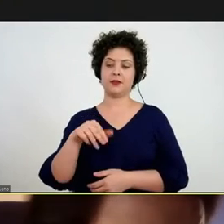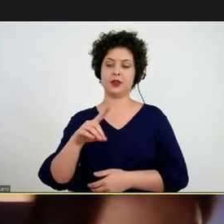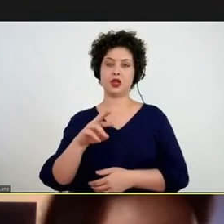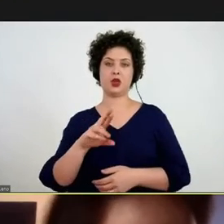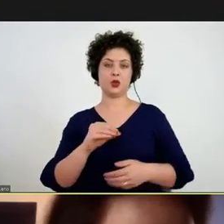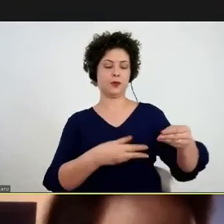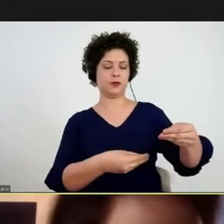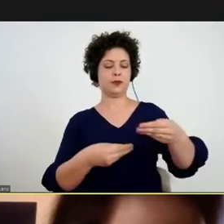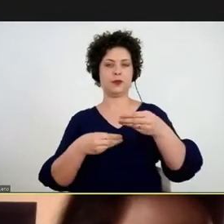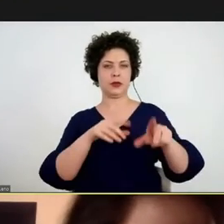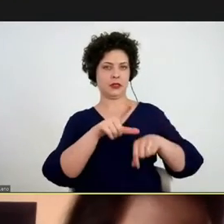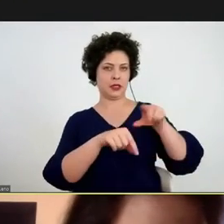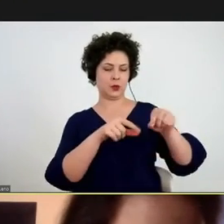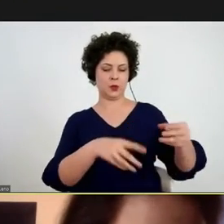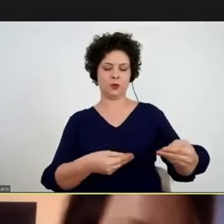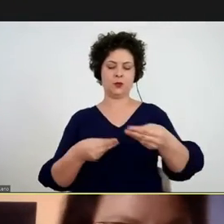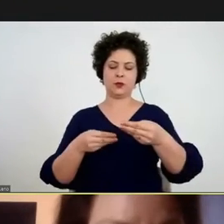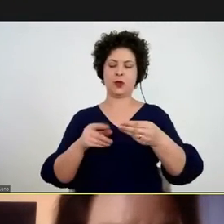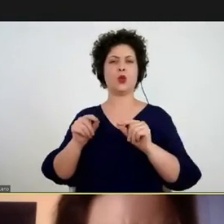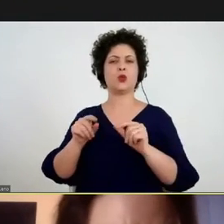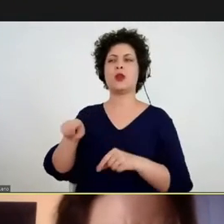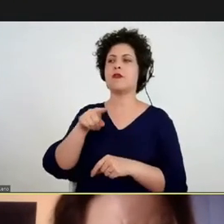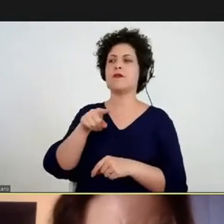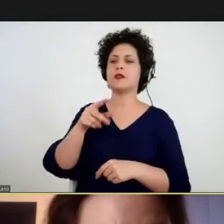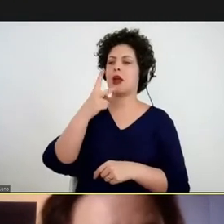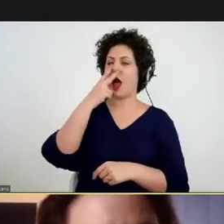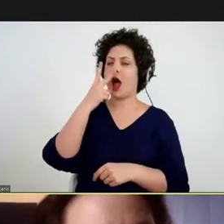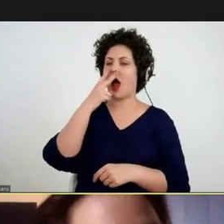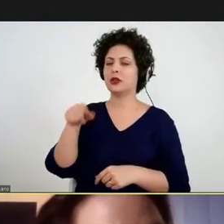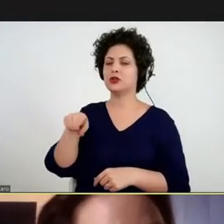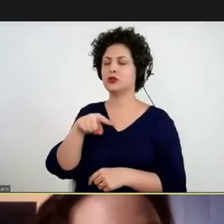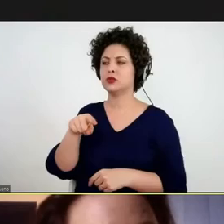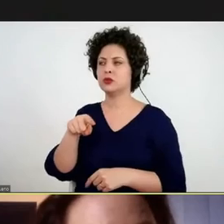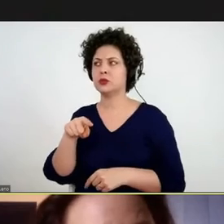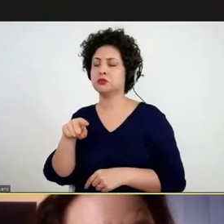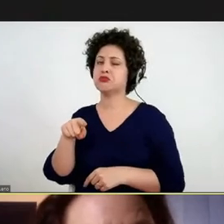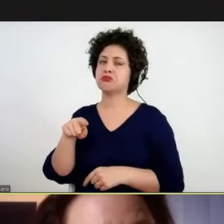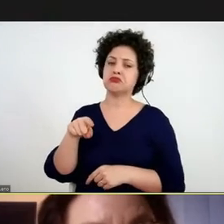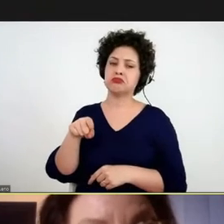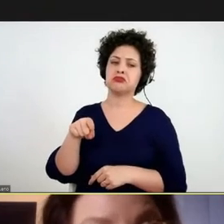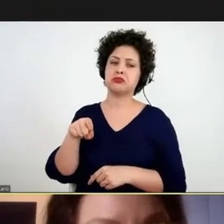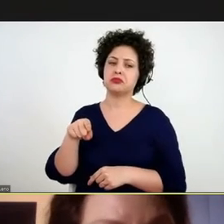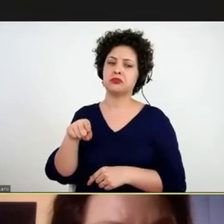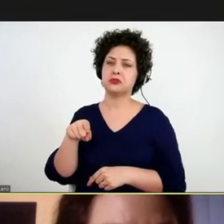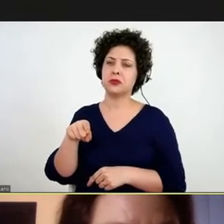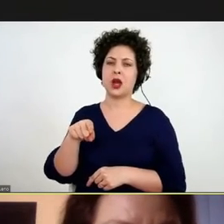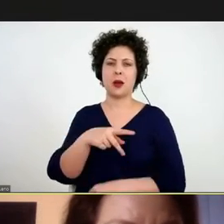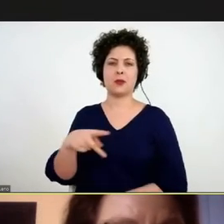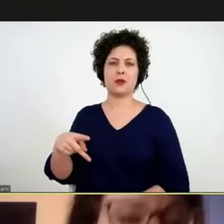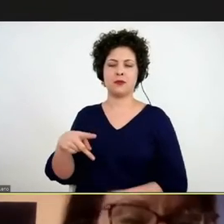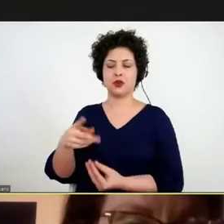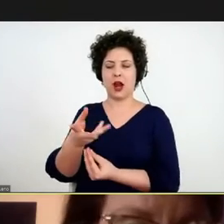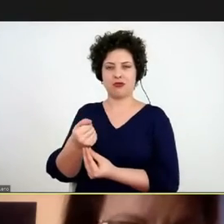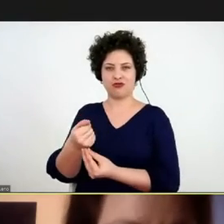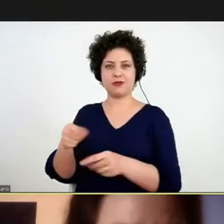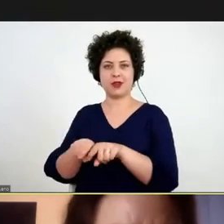seria o que vocês acham da relevância do professor artista, o